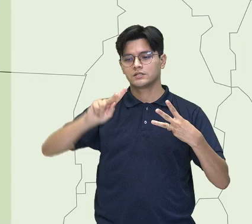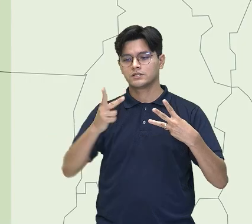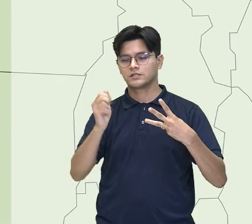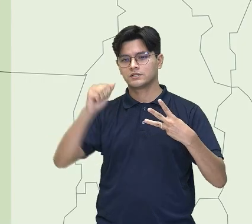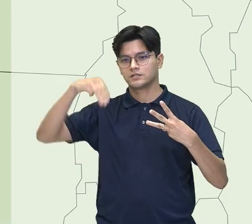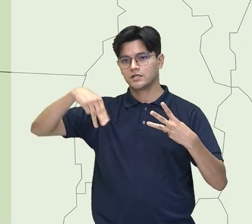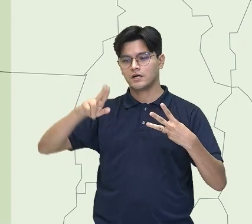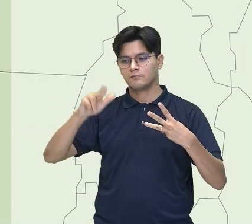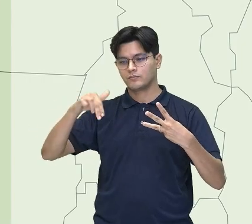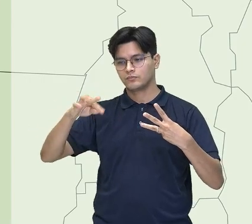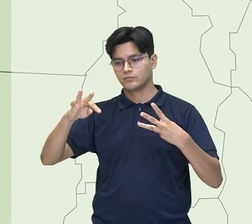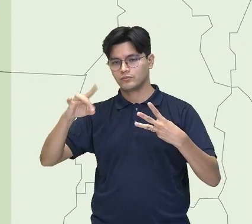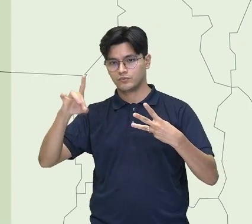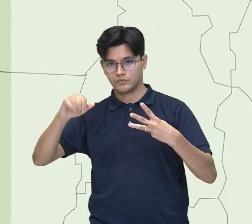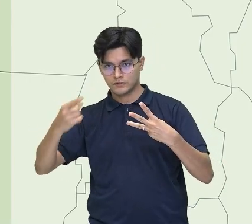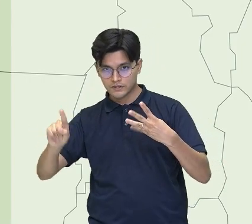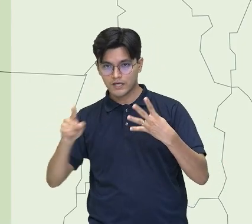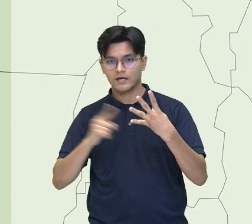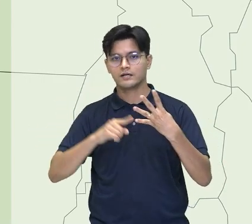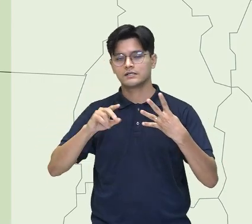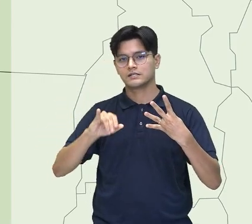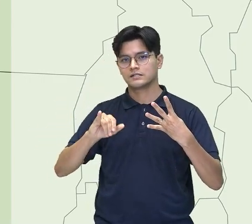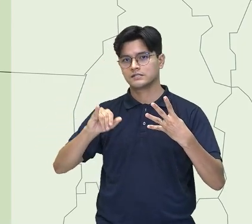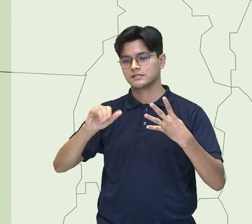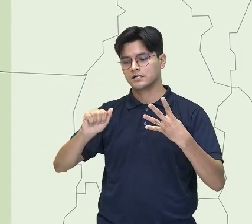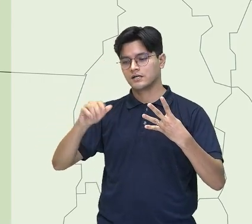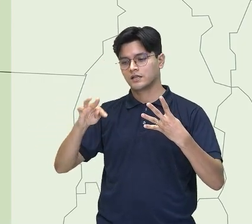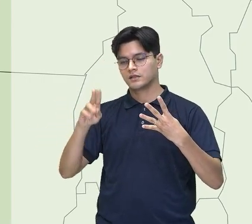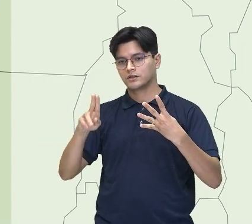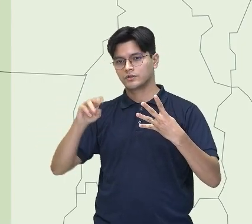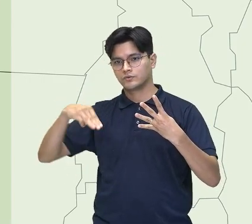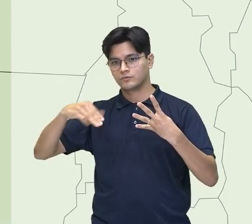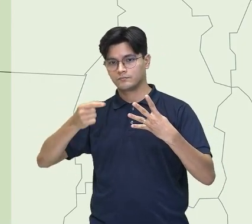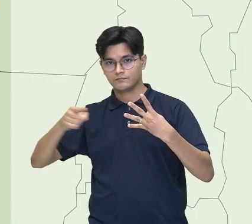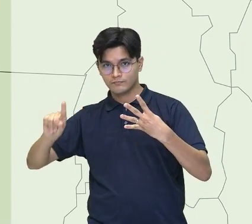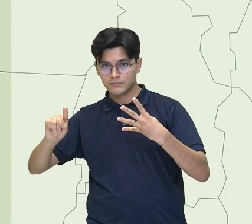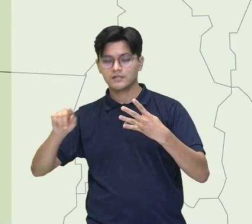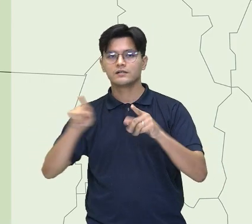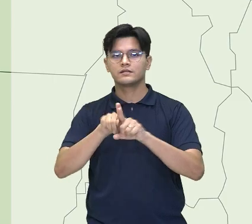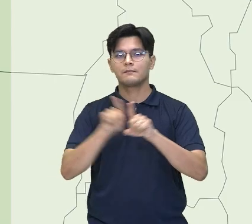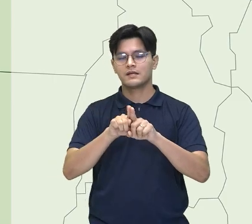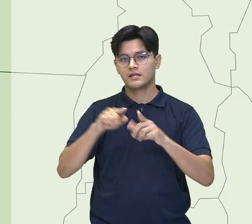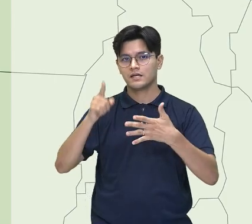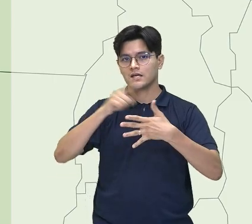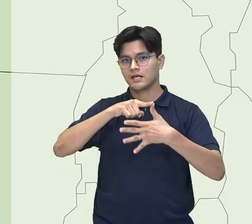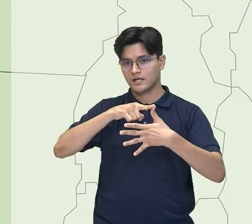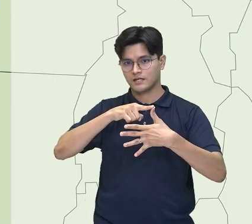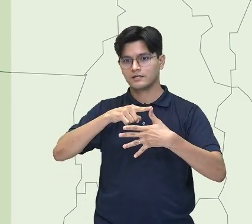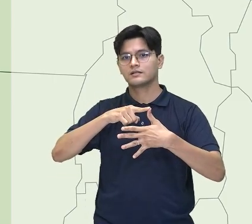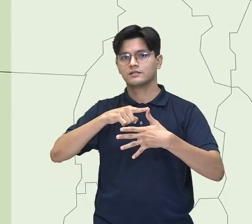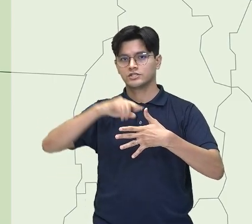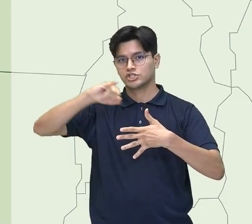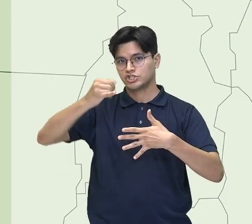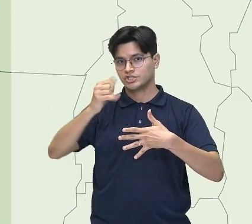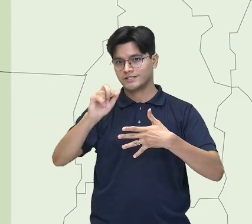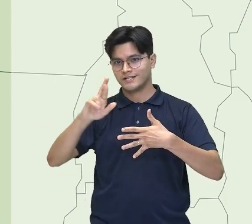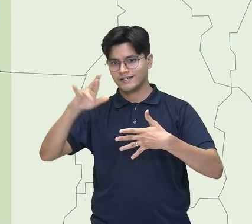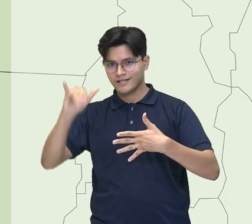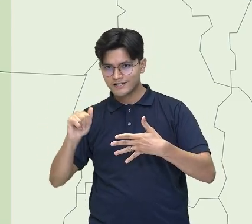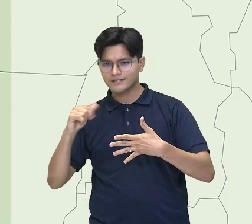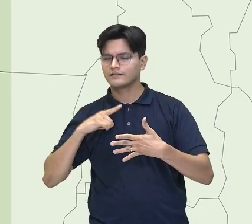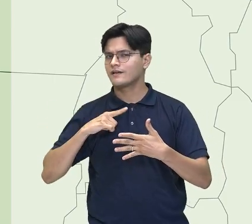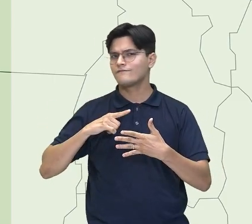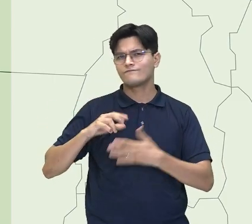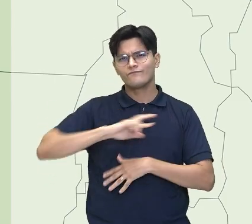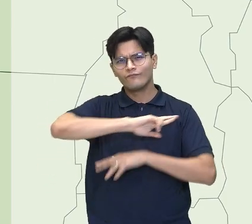rio Trombeta, o rio Jari, entre outros milhares de subafluentes também que constituem